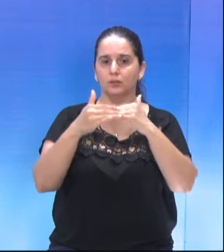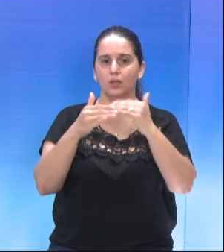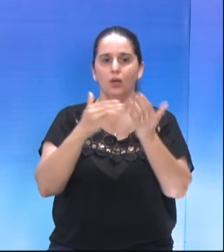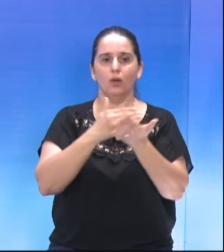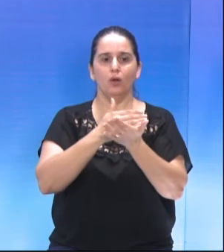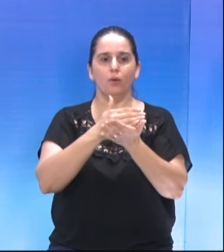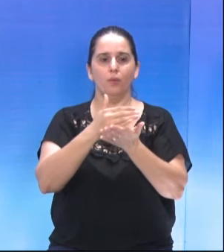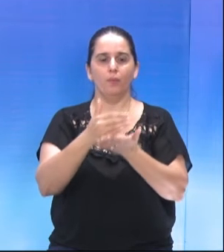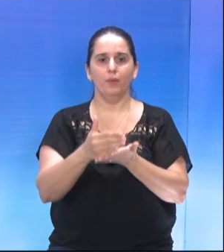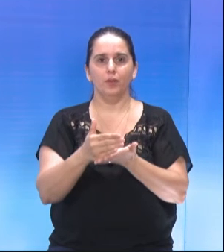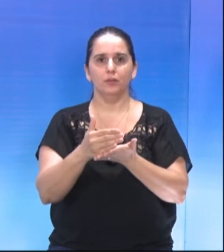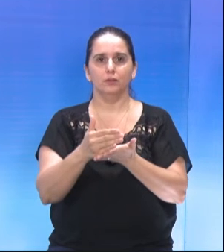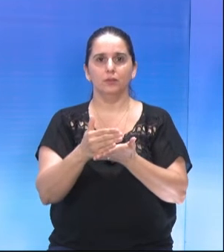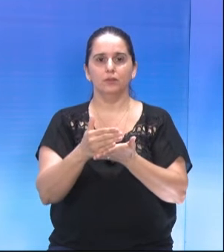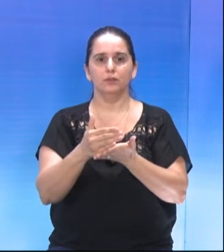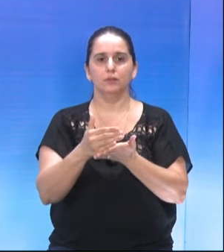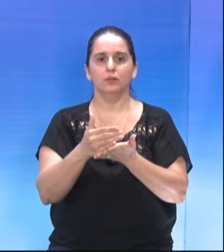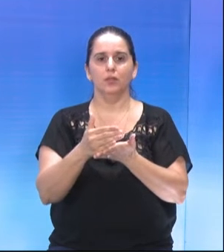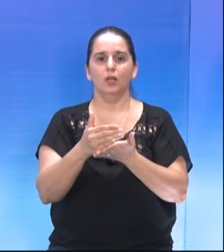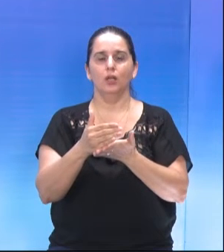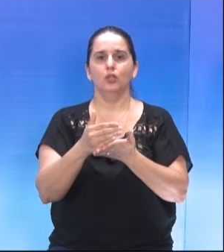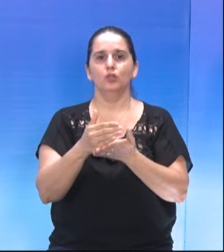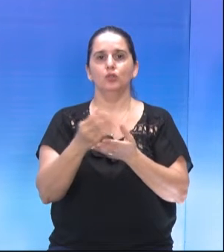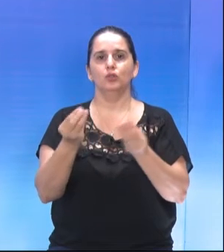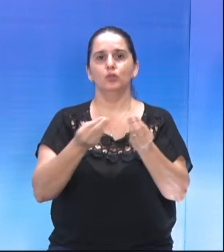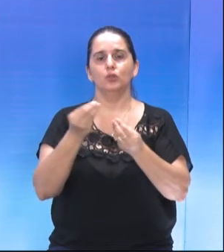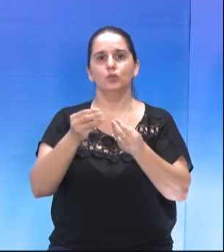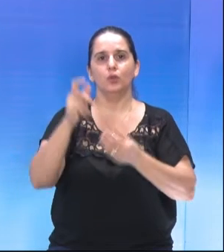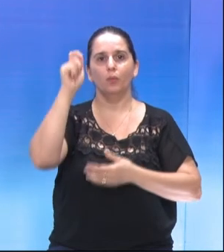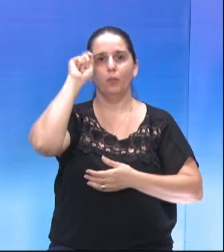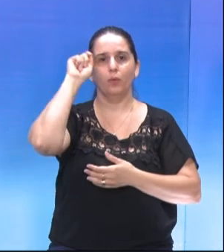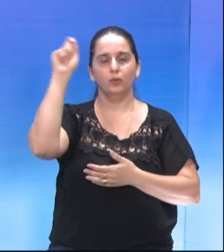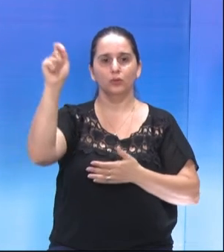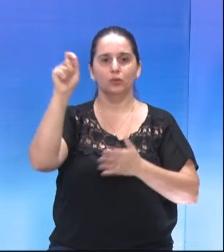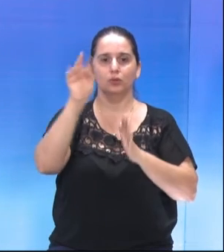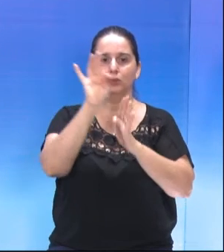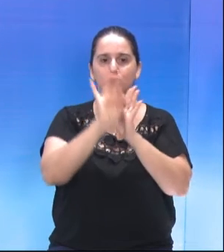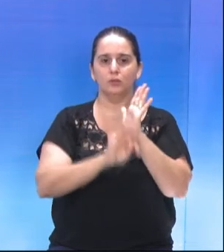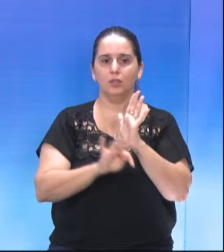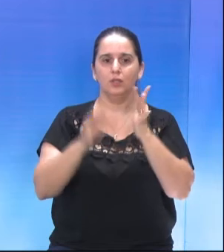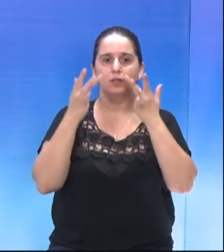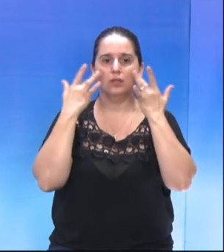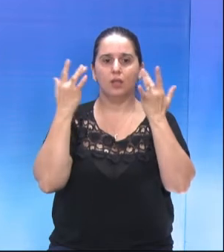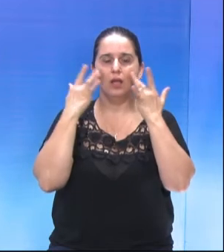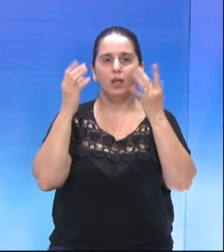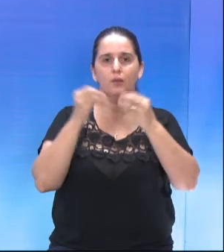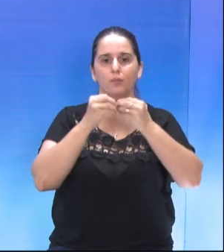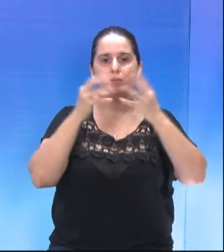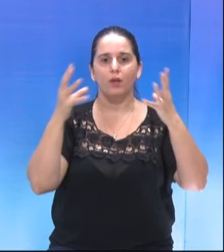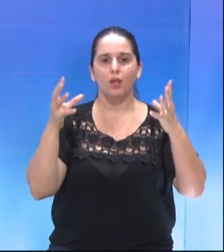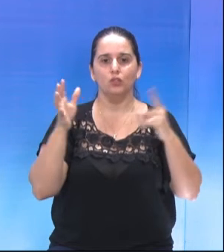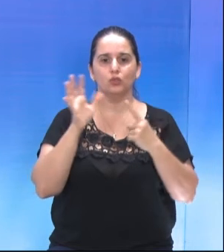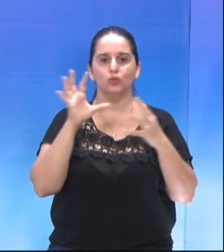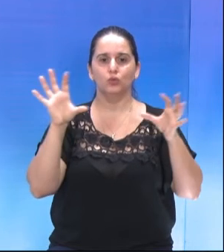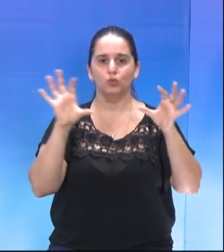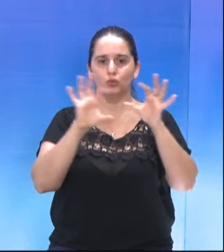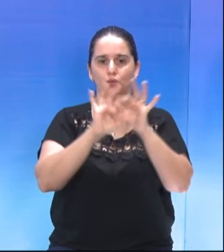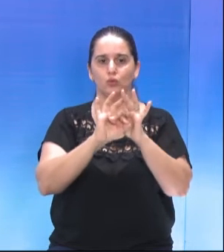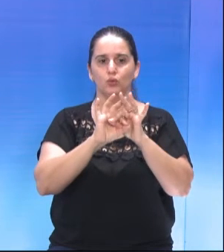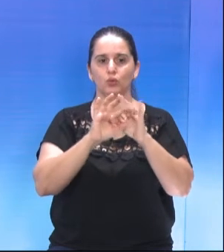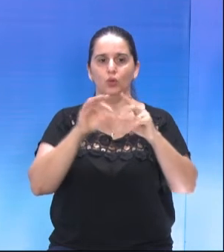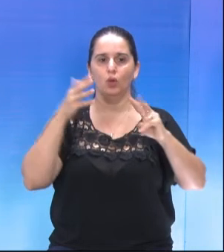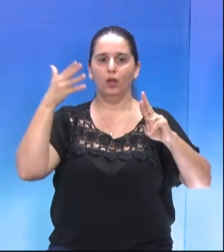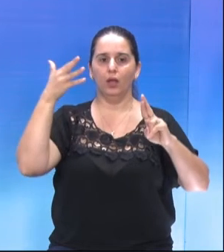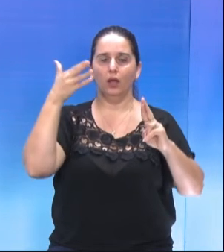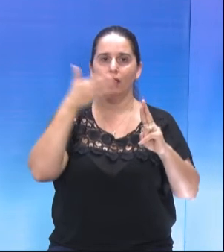a originalidade das composições autorais do grupo. O Teatro Mágico ele vai mesclar referências